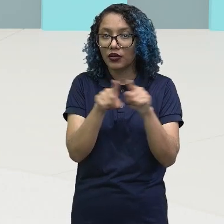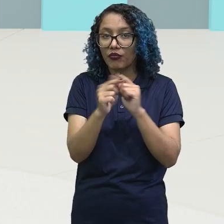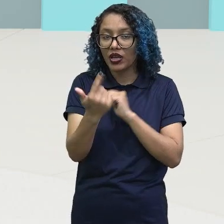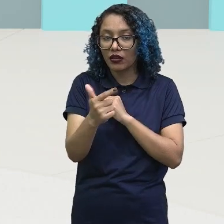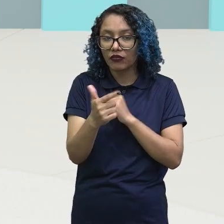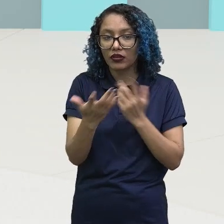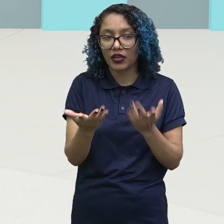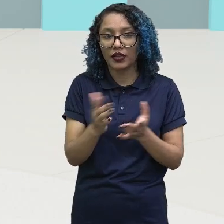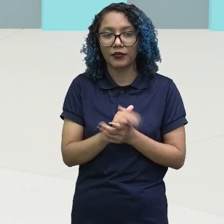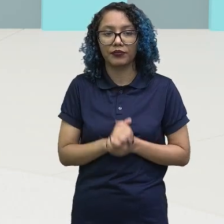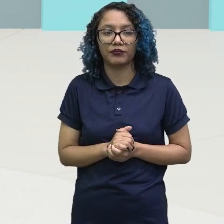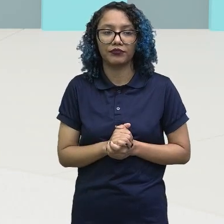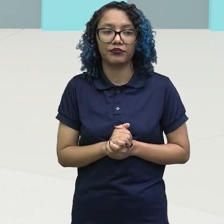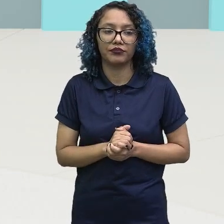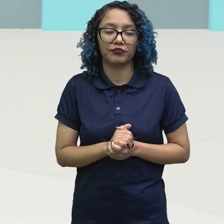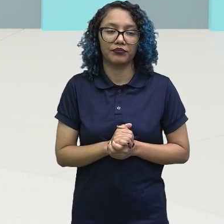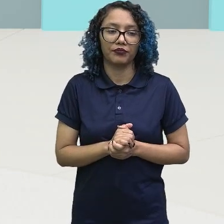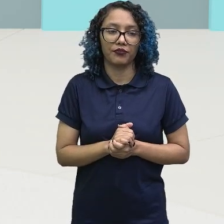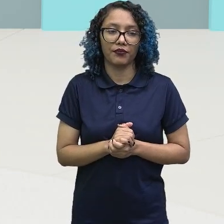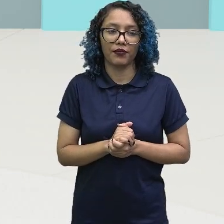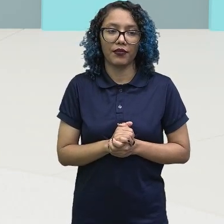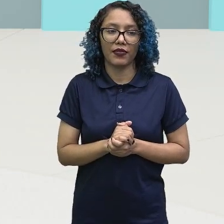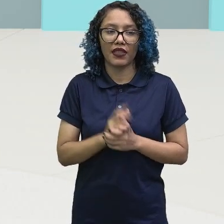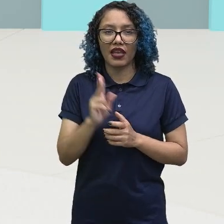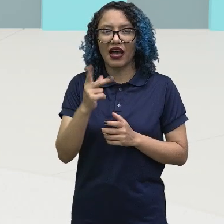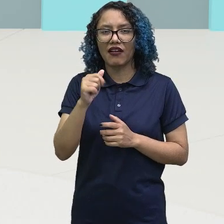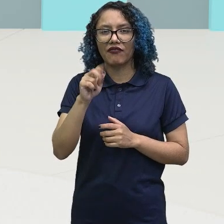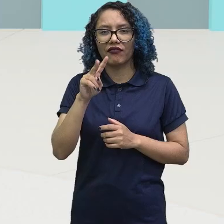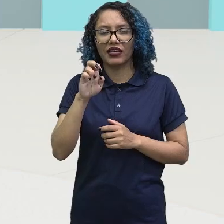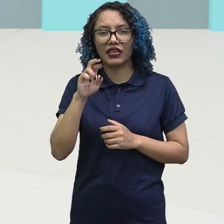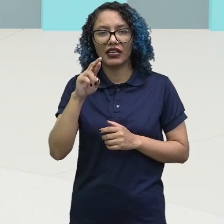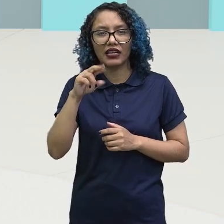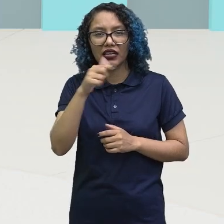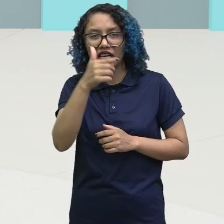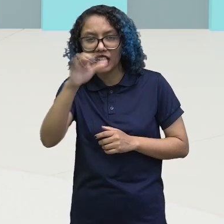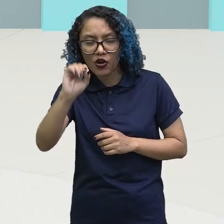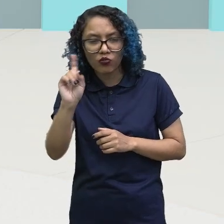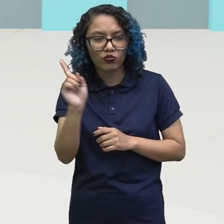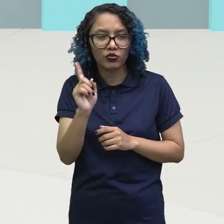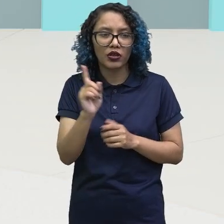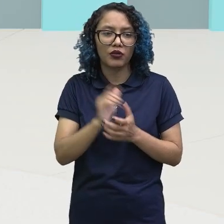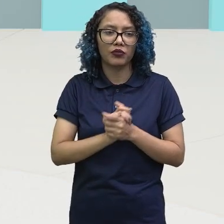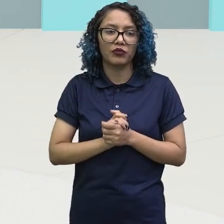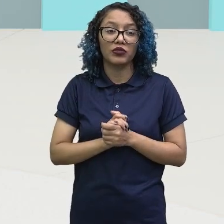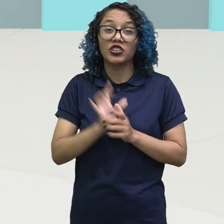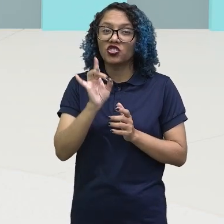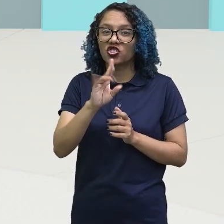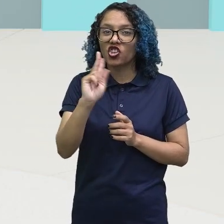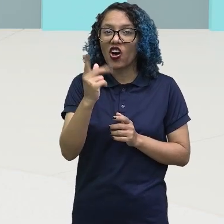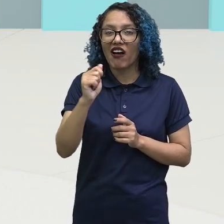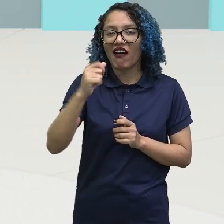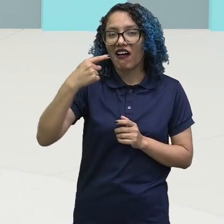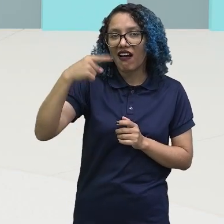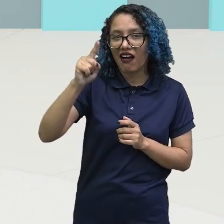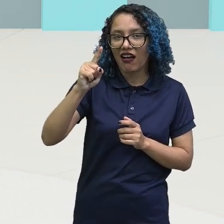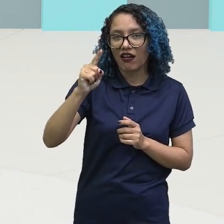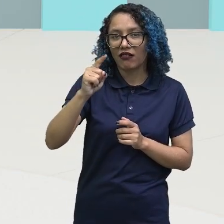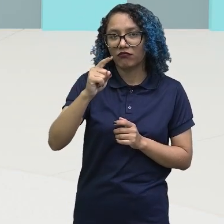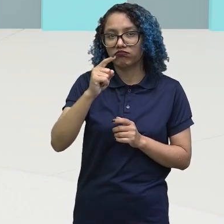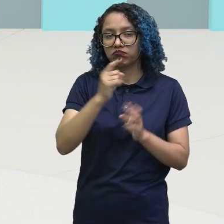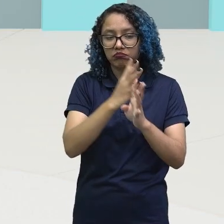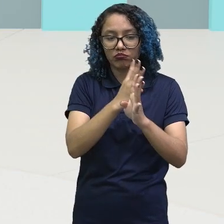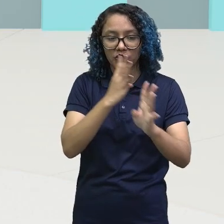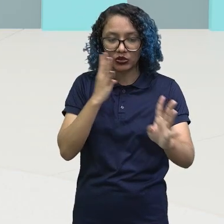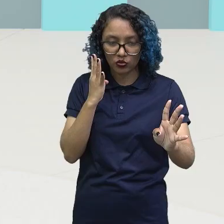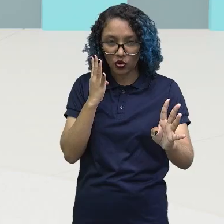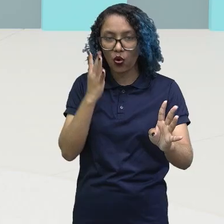muitas pessoas na fila, haverão muitas pessoas na fila, não. Há muitas pessoas na fila. Na fila, né? O verbo